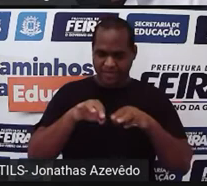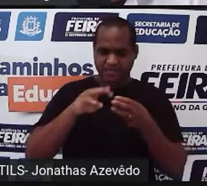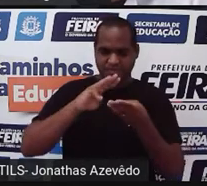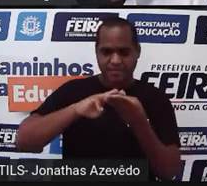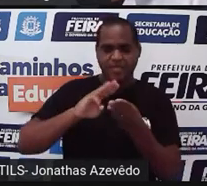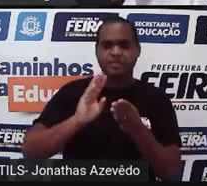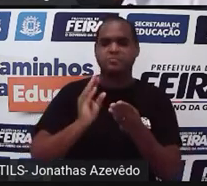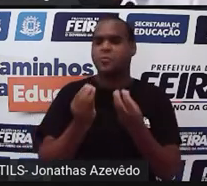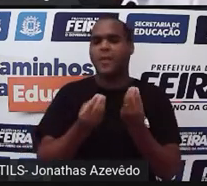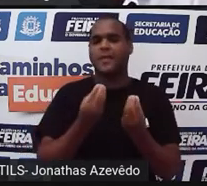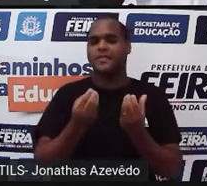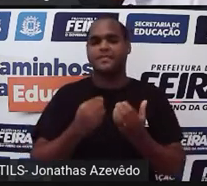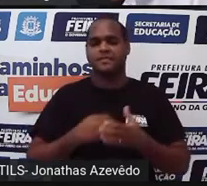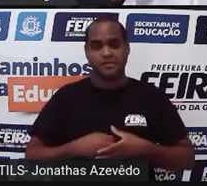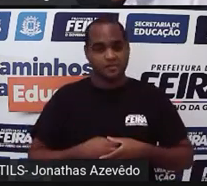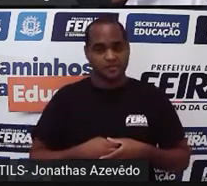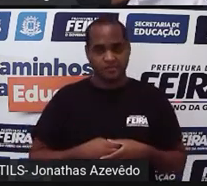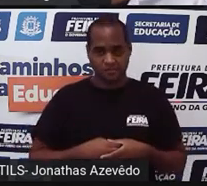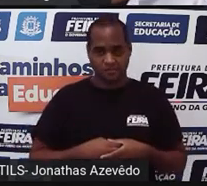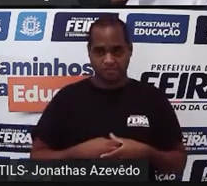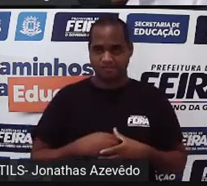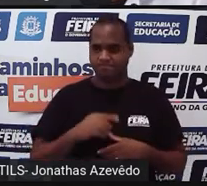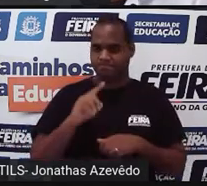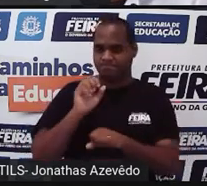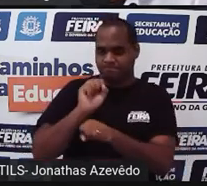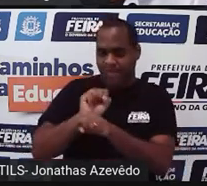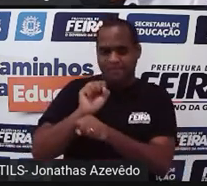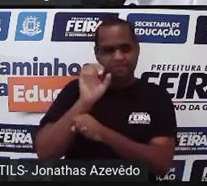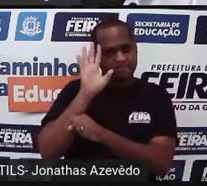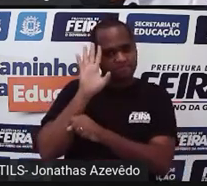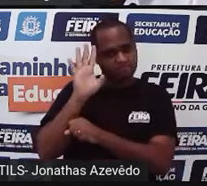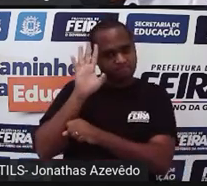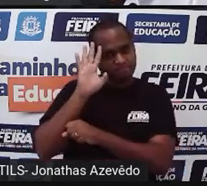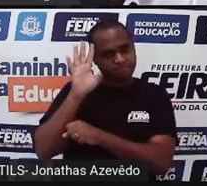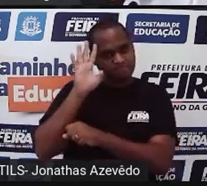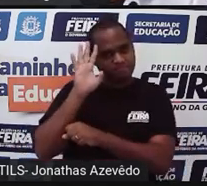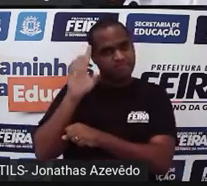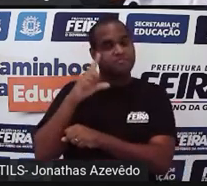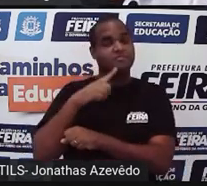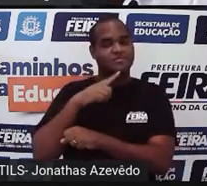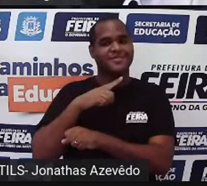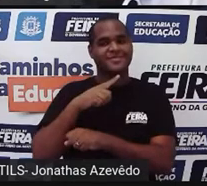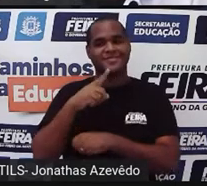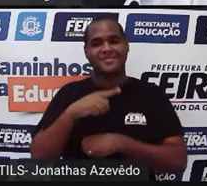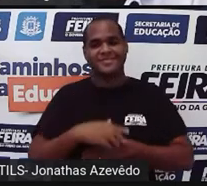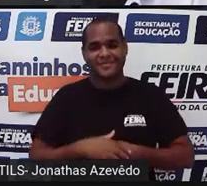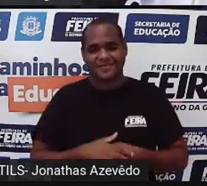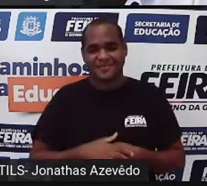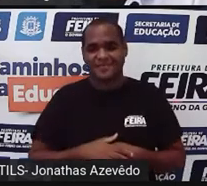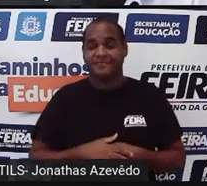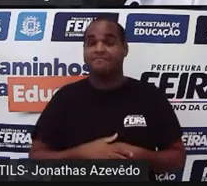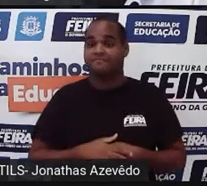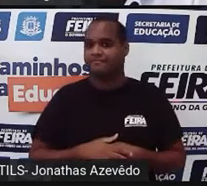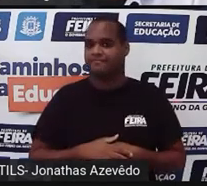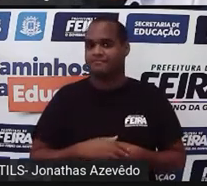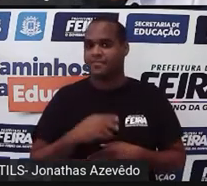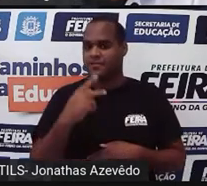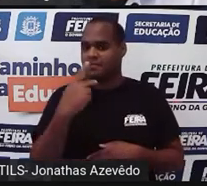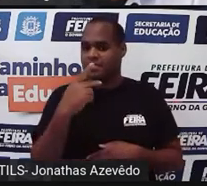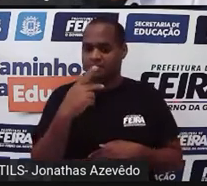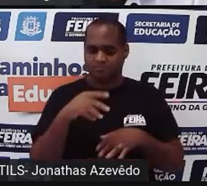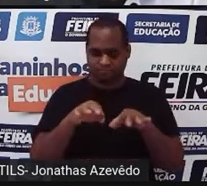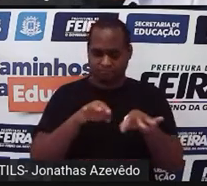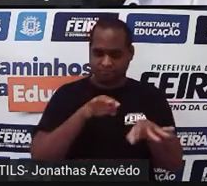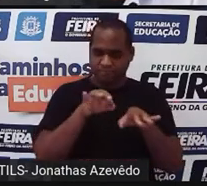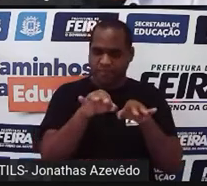matemática, né? Vamos parar um pouquinho e pensar sobre isso. Por que que a